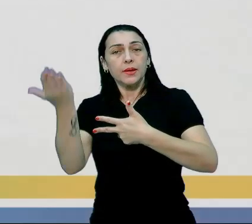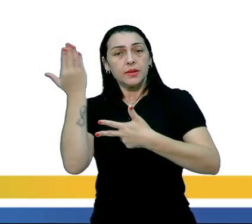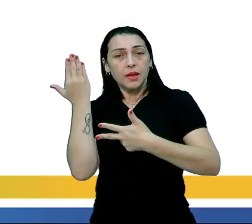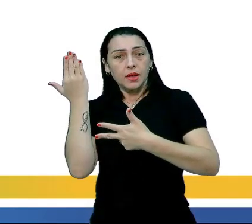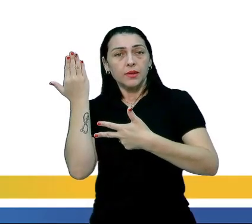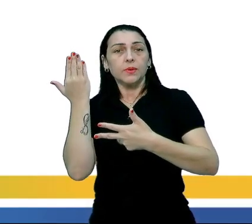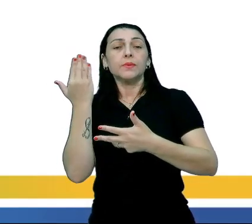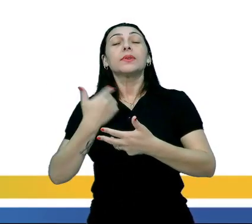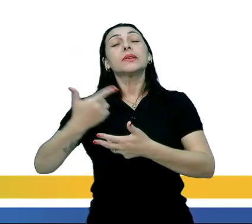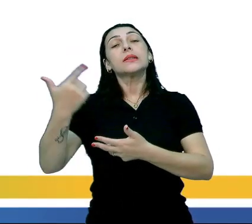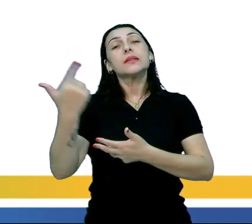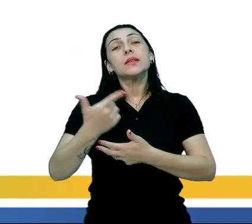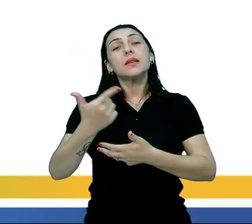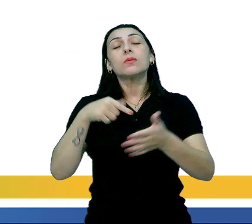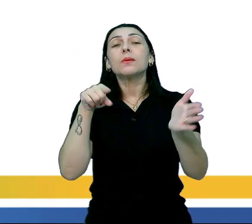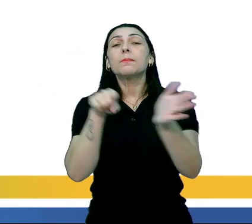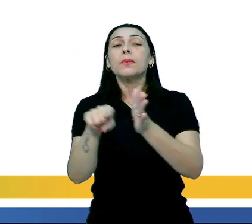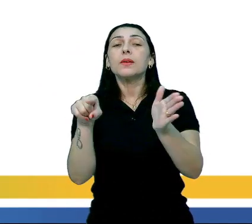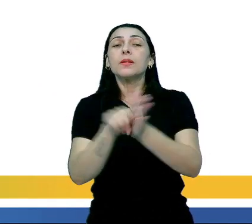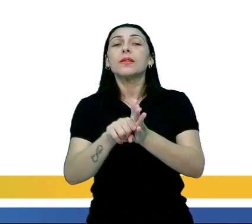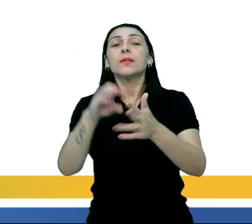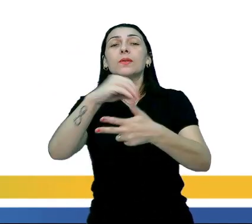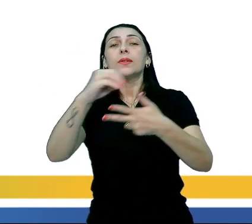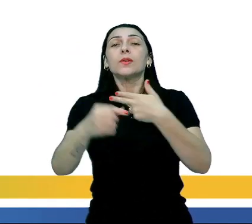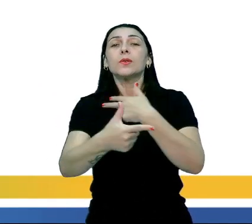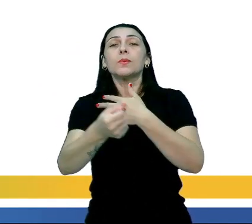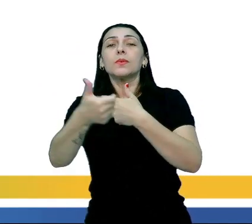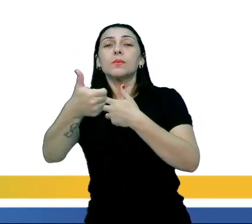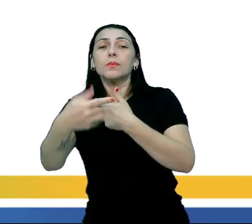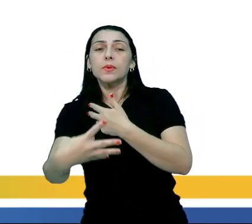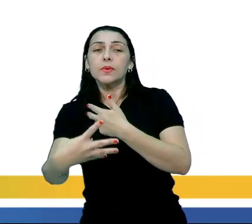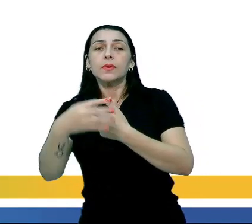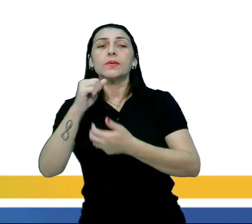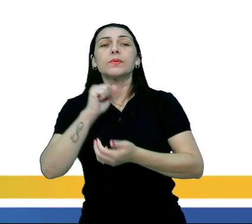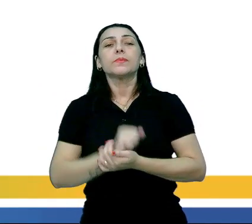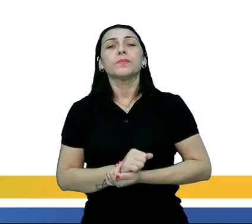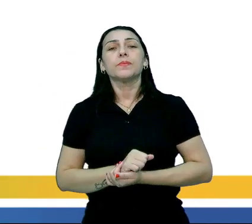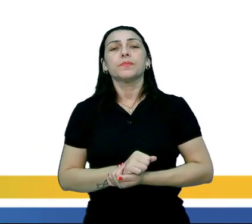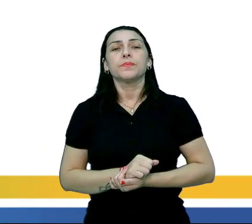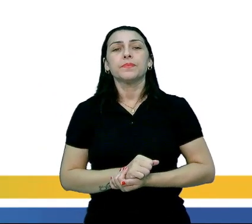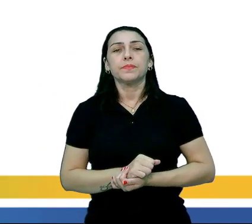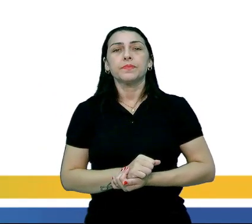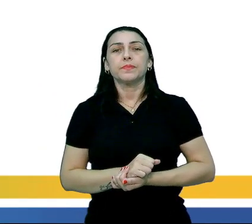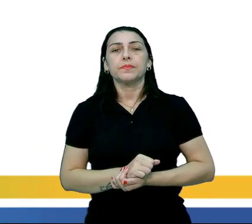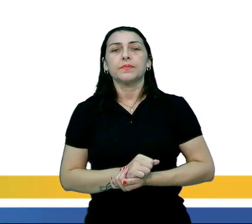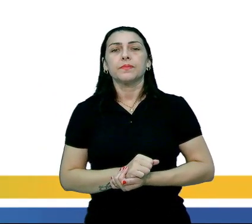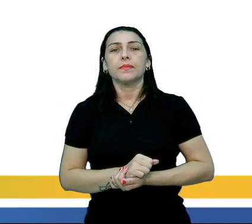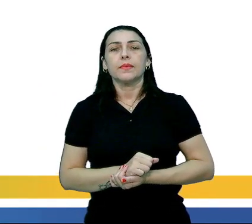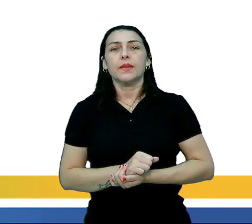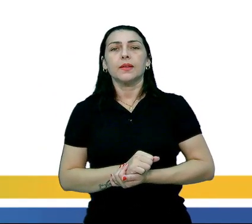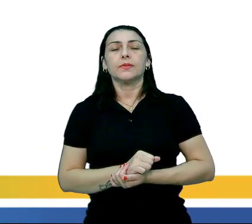E esta segunda questão esteve no Enem do ano de 2014.